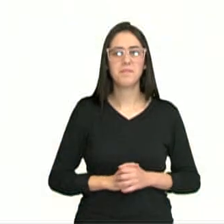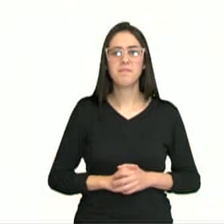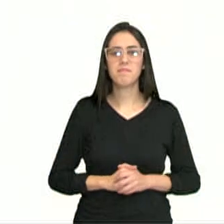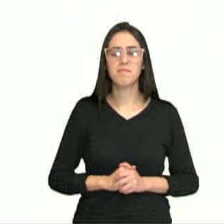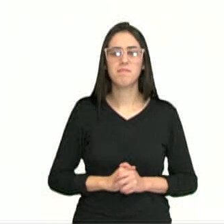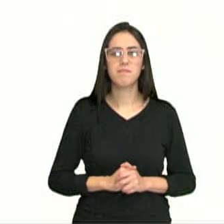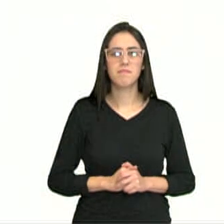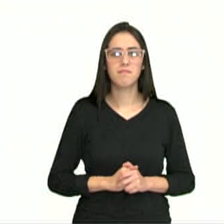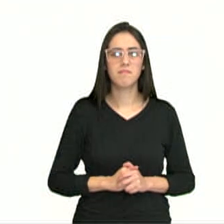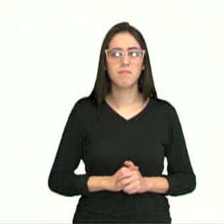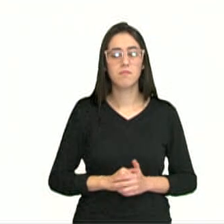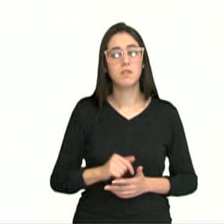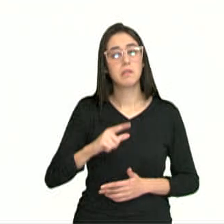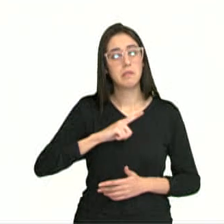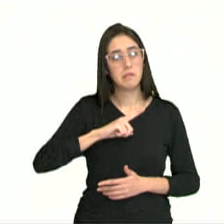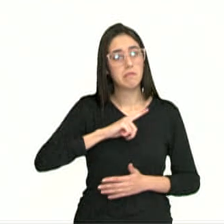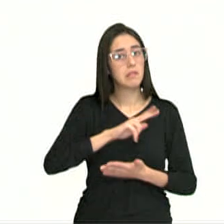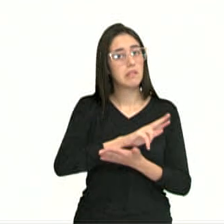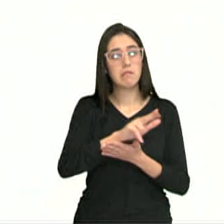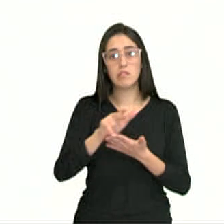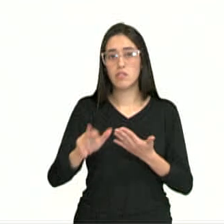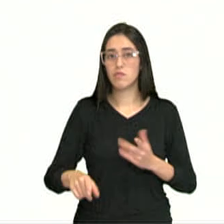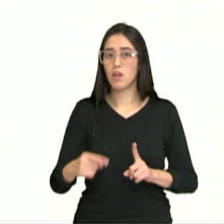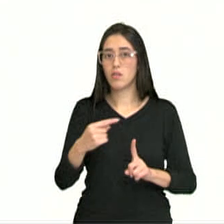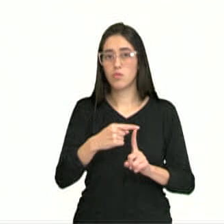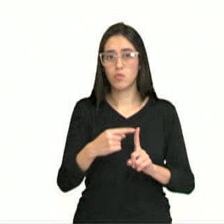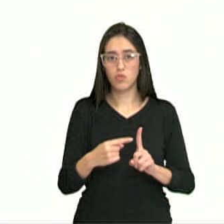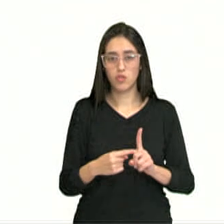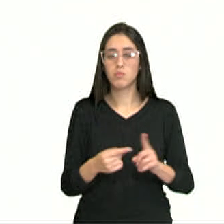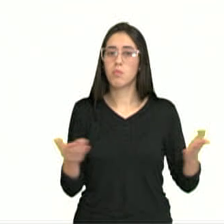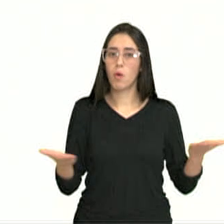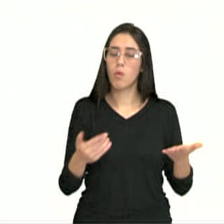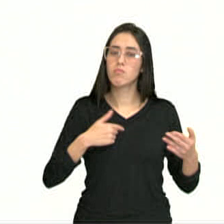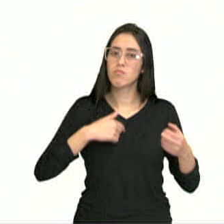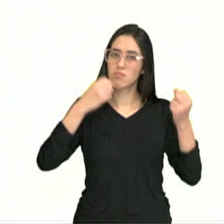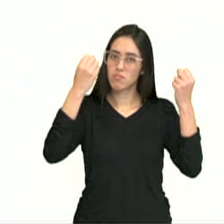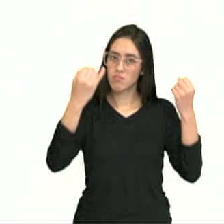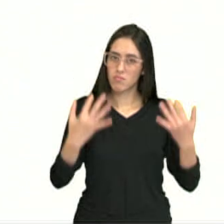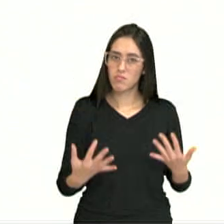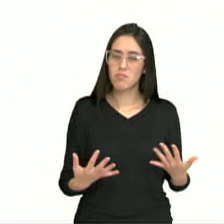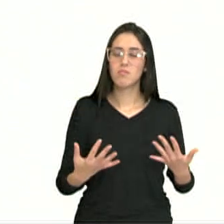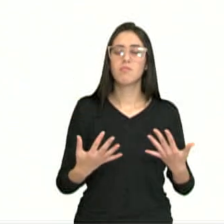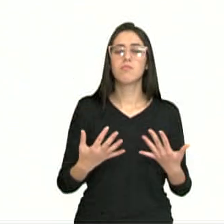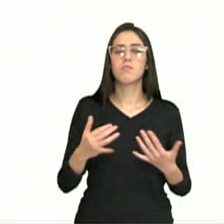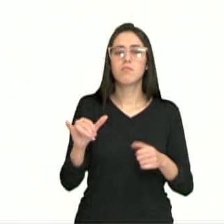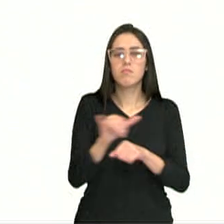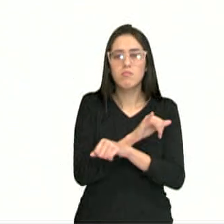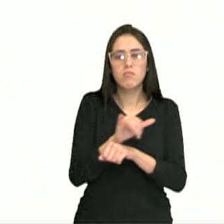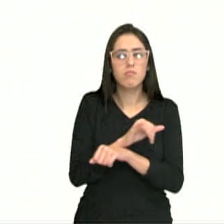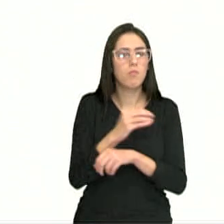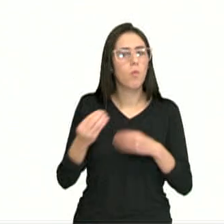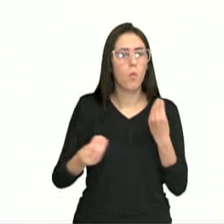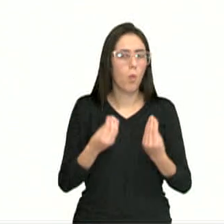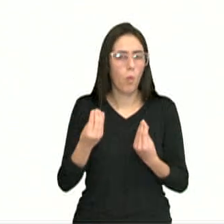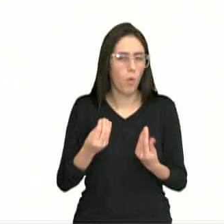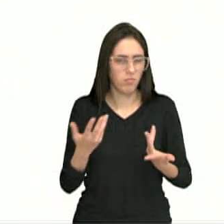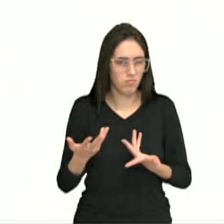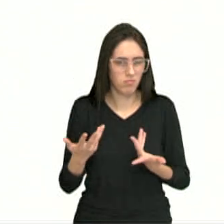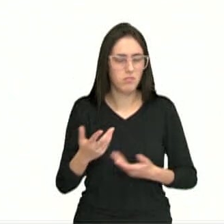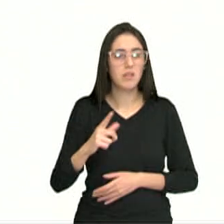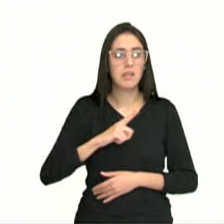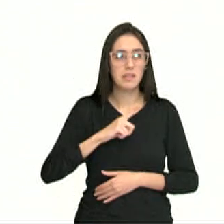E nós temos diversas manobras. Nós vamos conversar um pouquinho agora sobre as manobras do parkour. A primeira manobra é